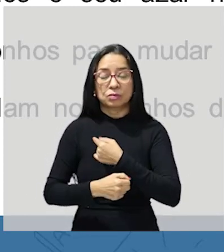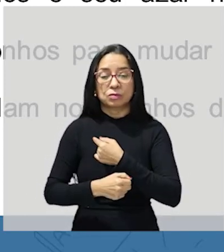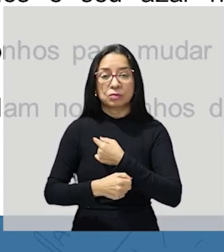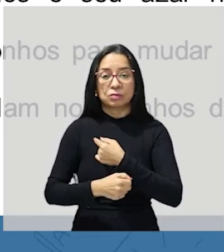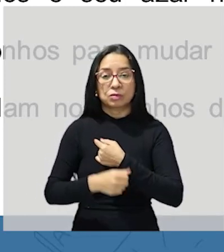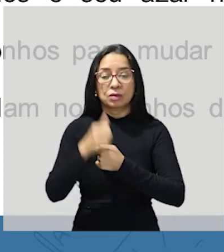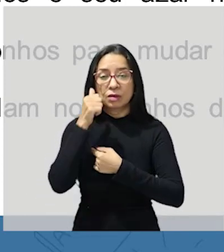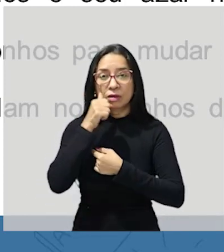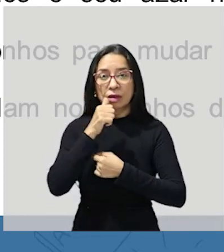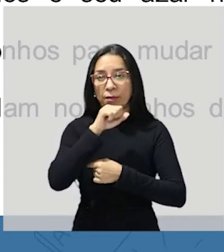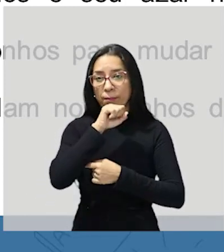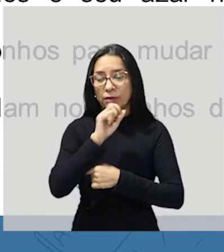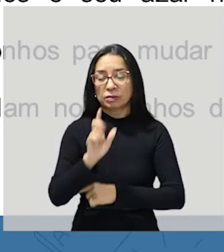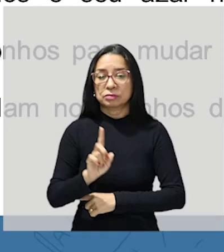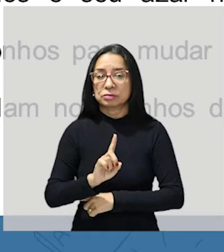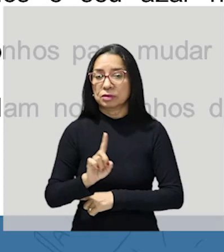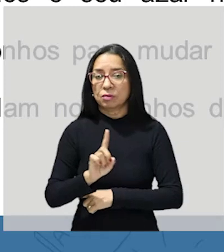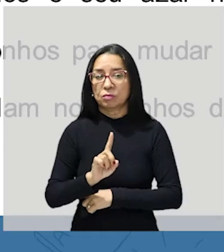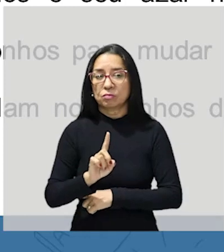não